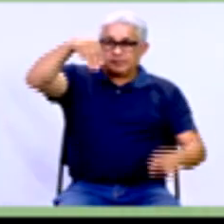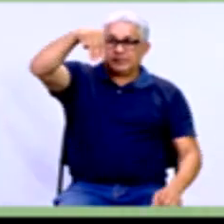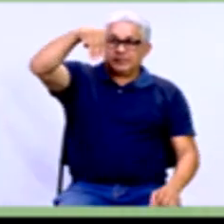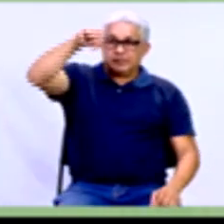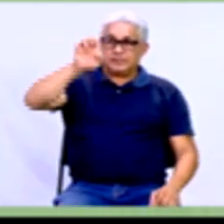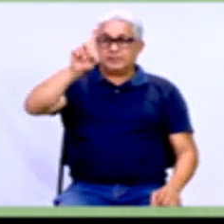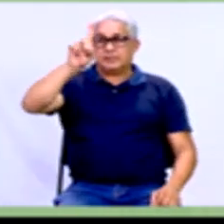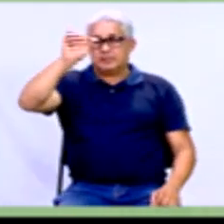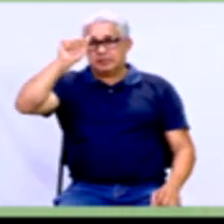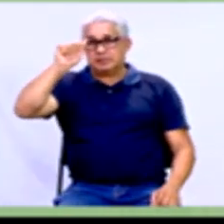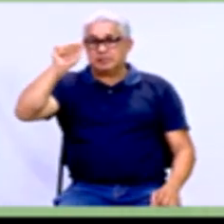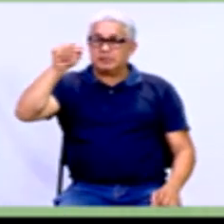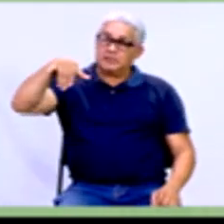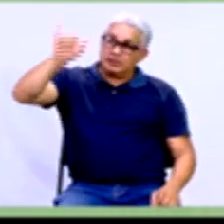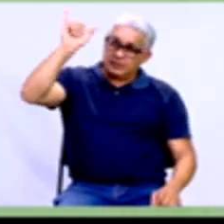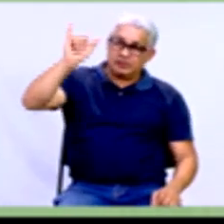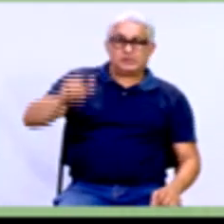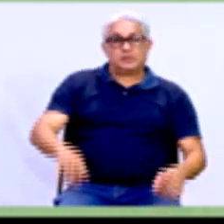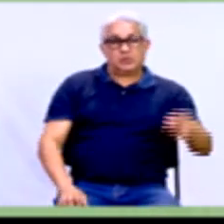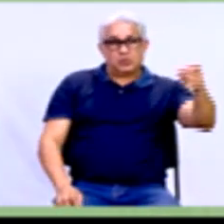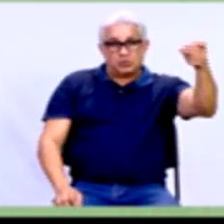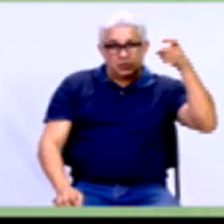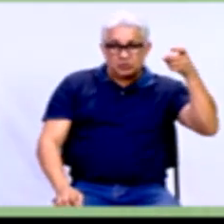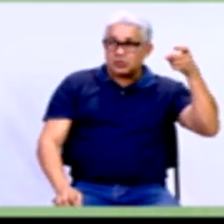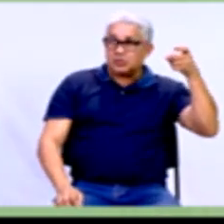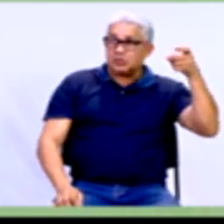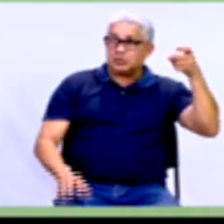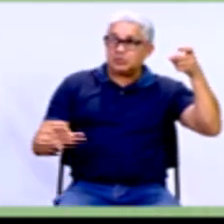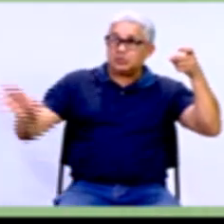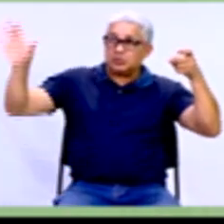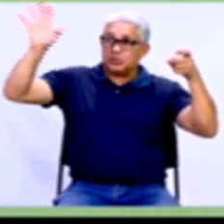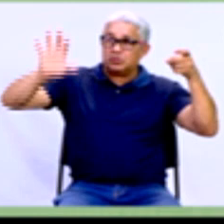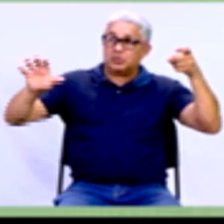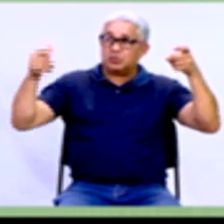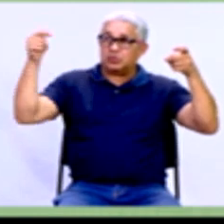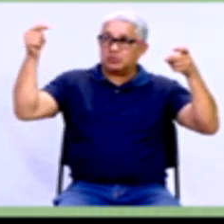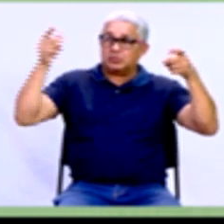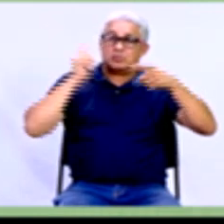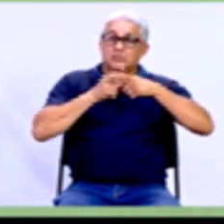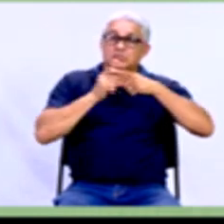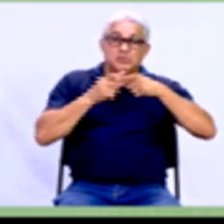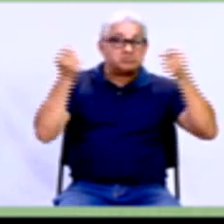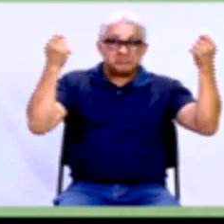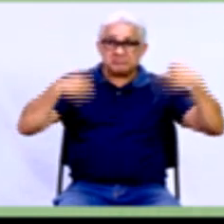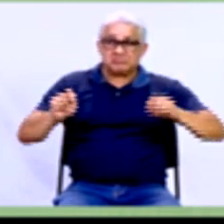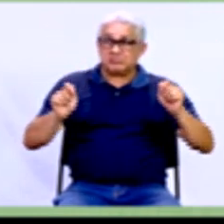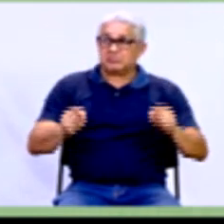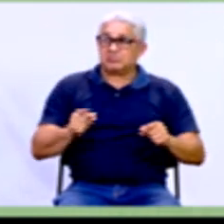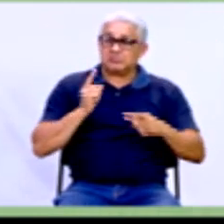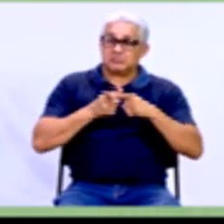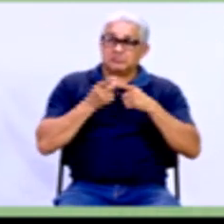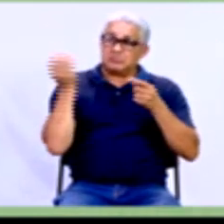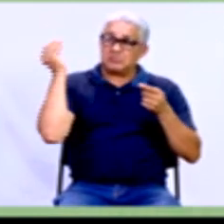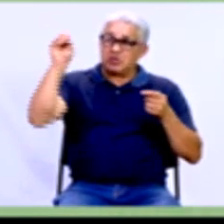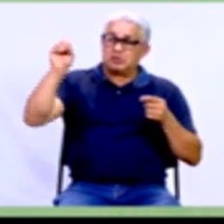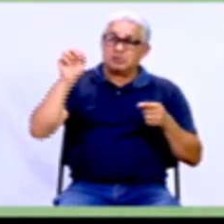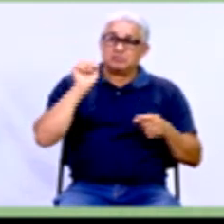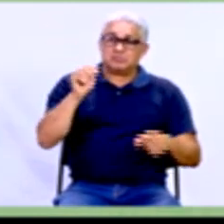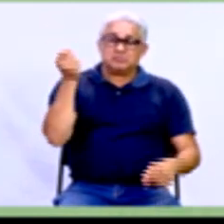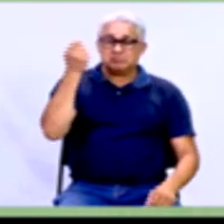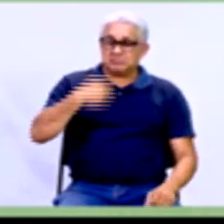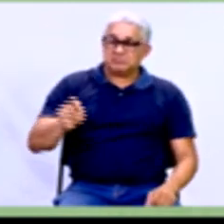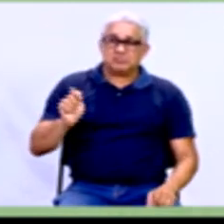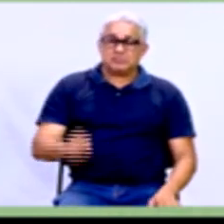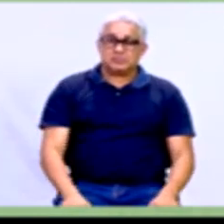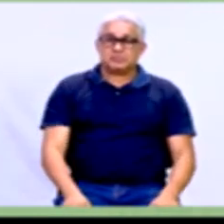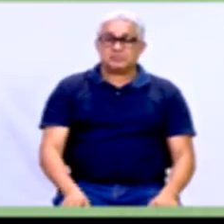Vocês viram que aqui não tem o total de Y elevado ao quadrado? Não coloquei aqui porque a gente não vai usar. Então, por que eu vou colocar essa informação se a gente não vai precisar